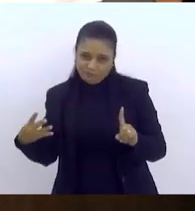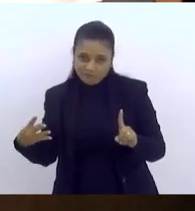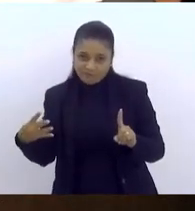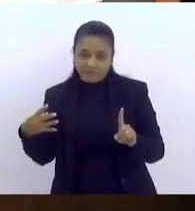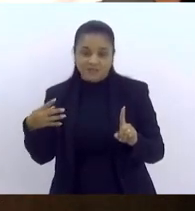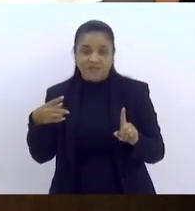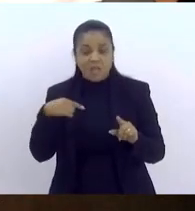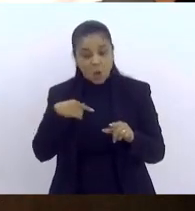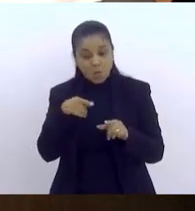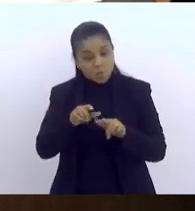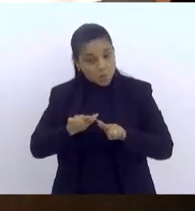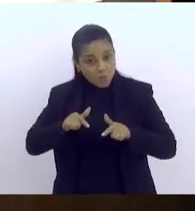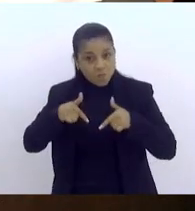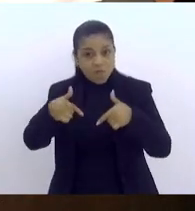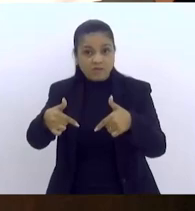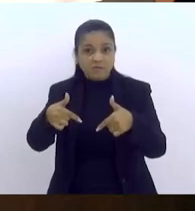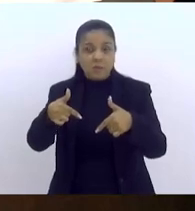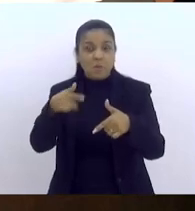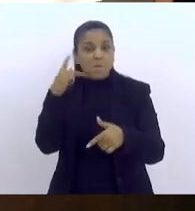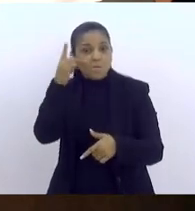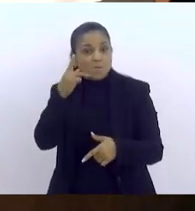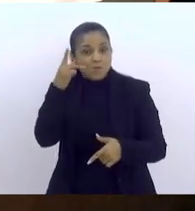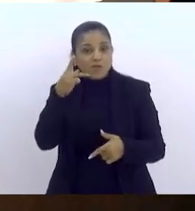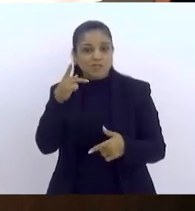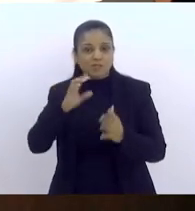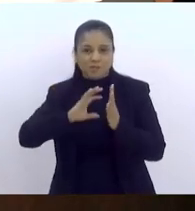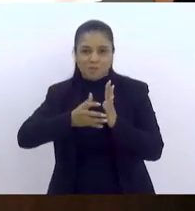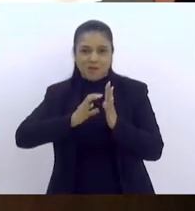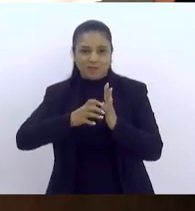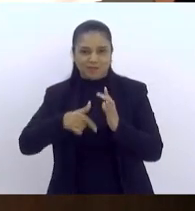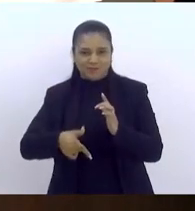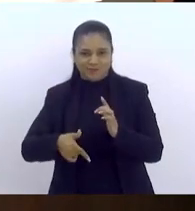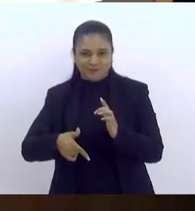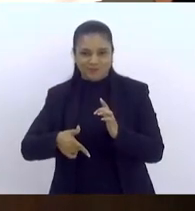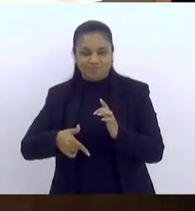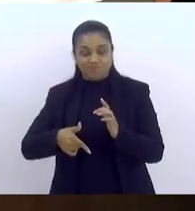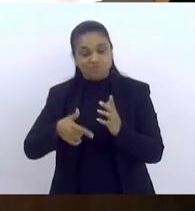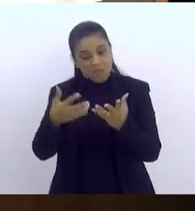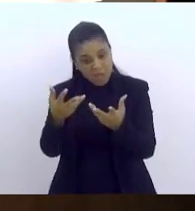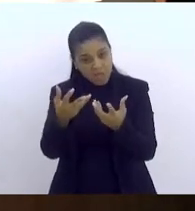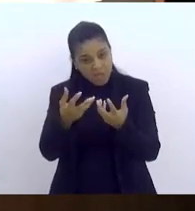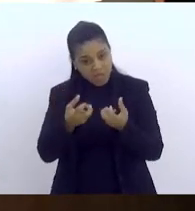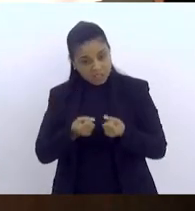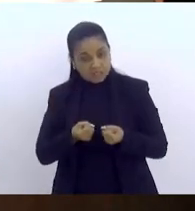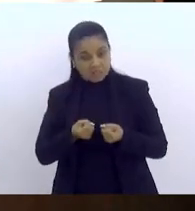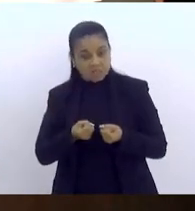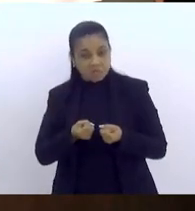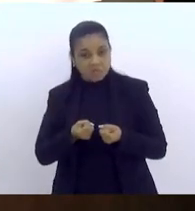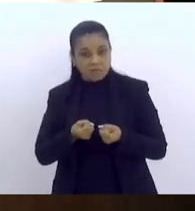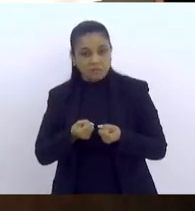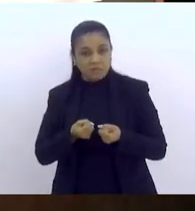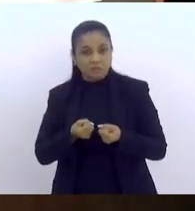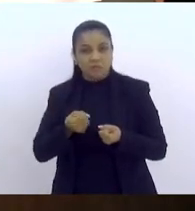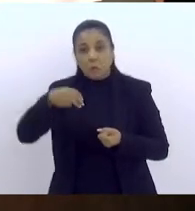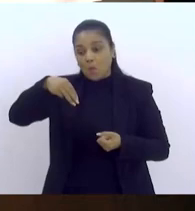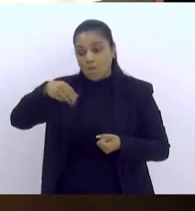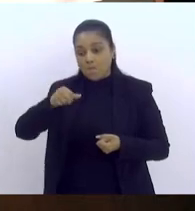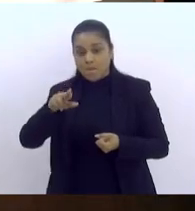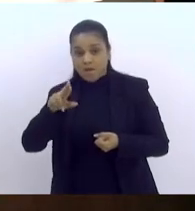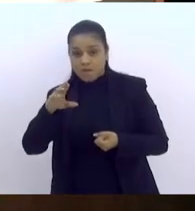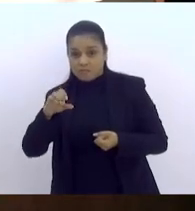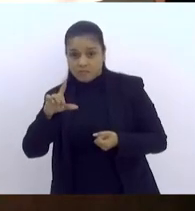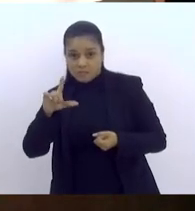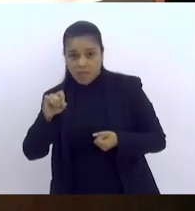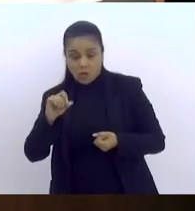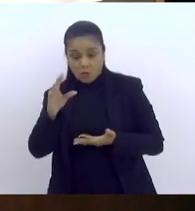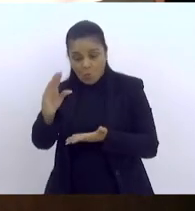ação política partidária, haja vista que recebeu sempre eles, do senhor Marcelo Freixo, uma boa